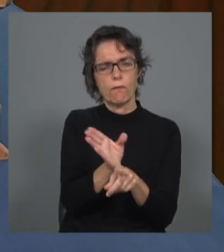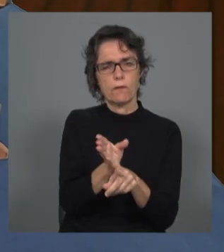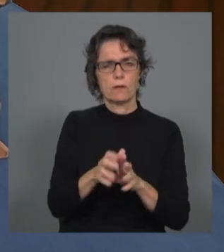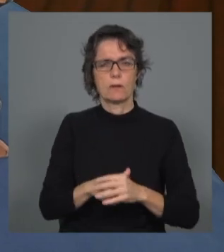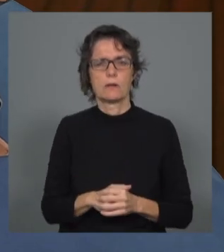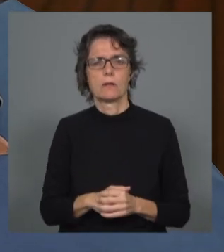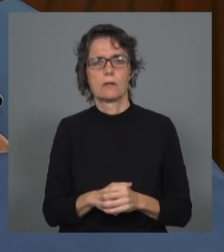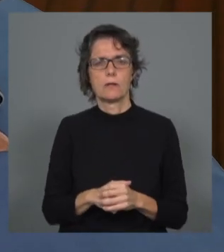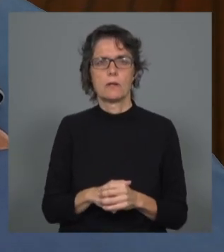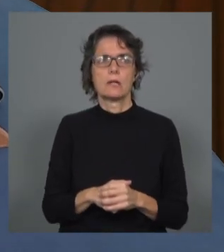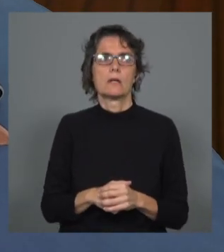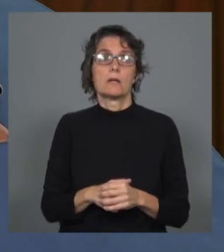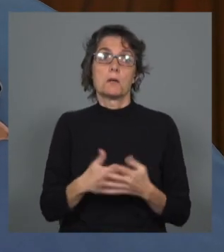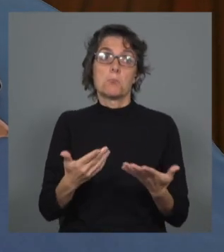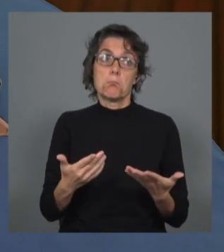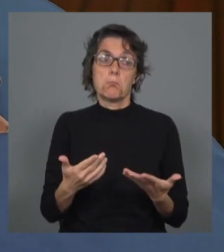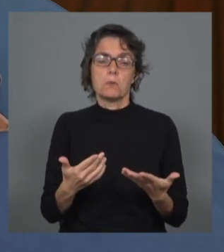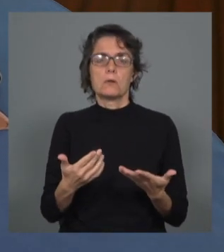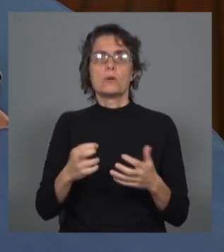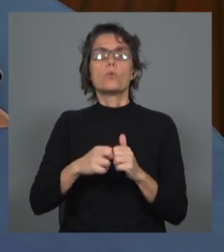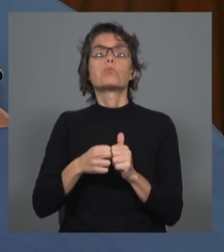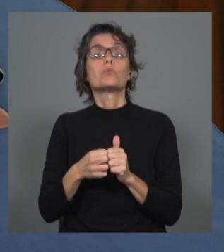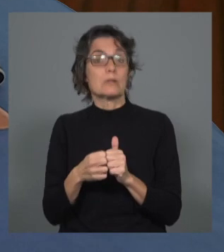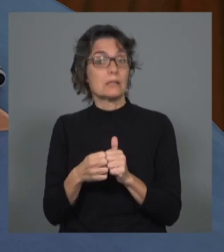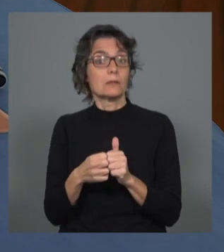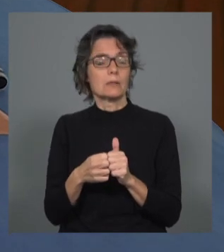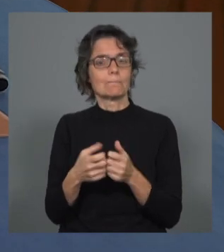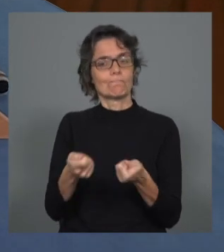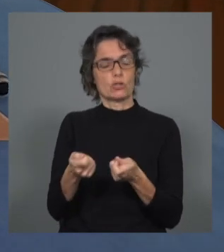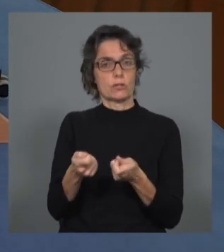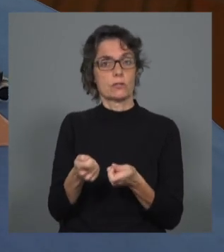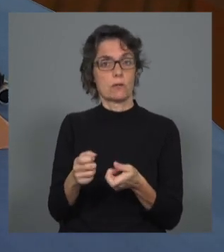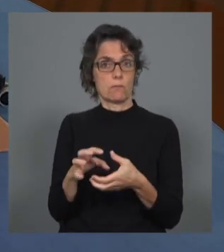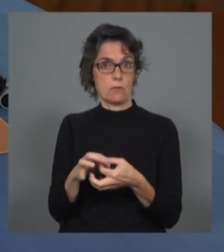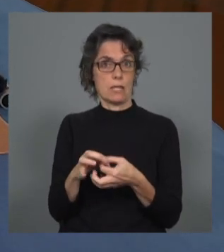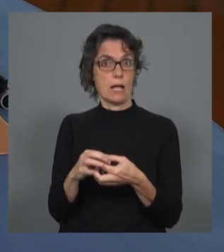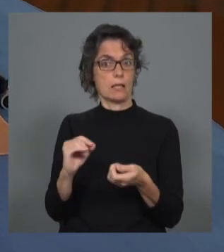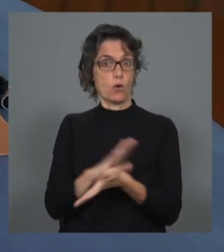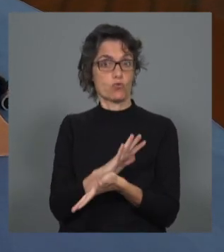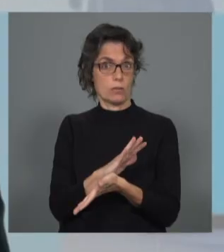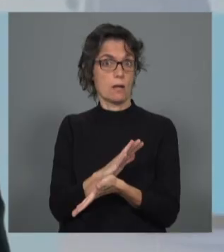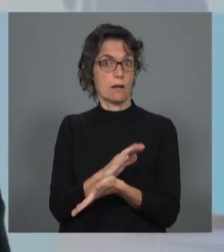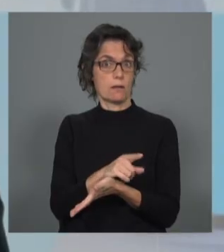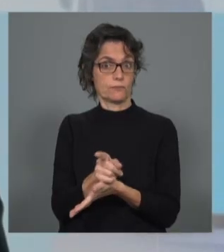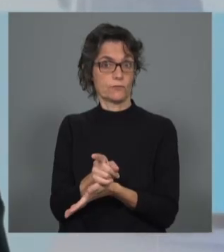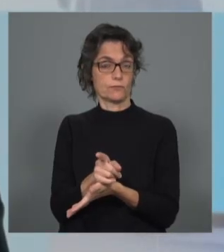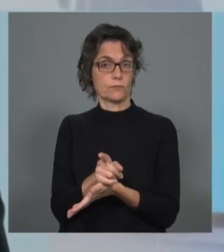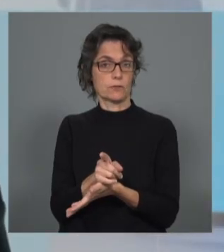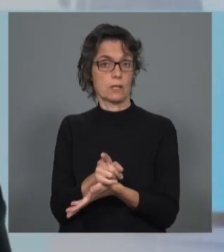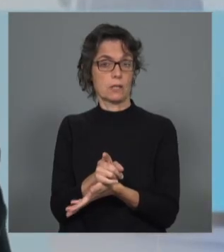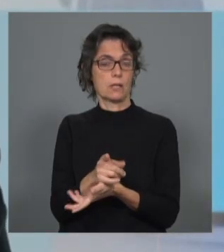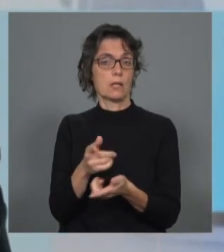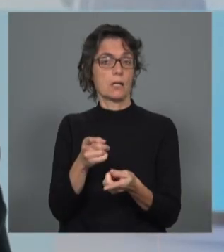problemas que tem vindo a agudizar, digamos, a gestão dos jornais regionais,